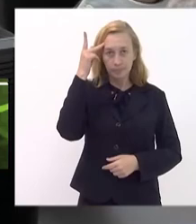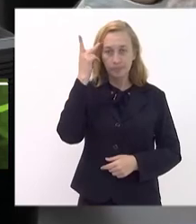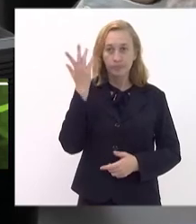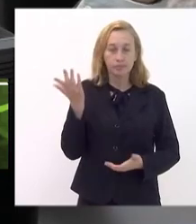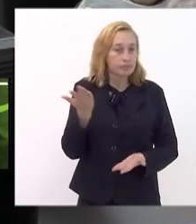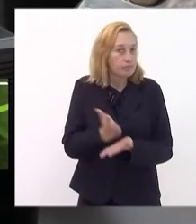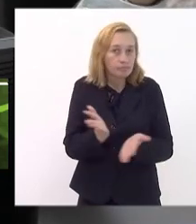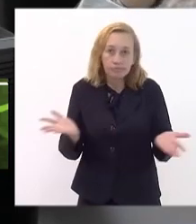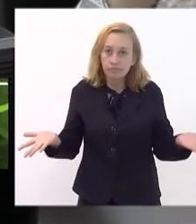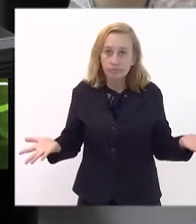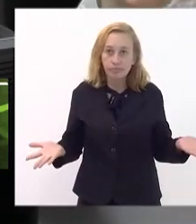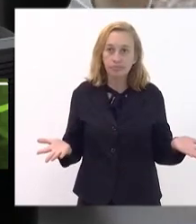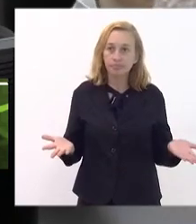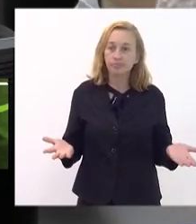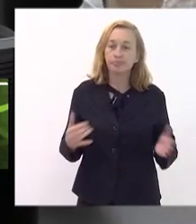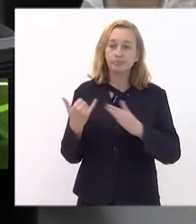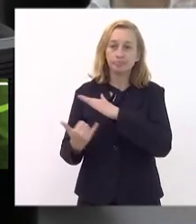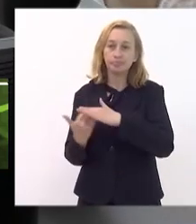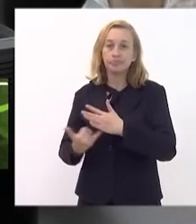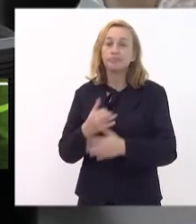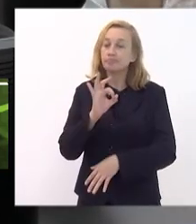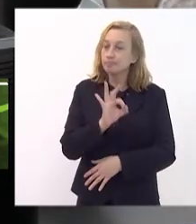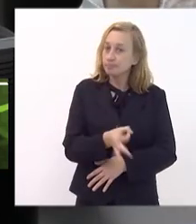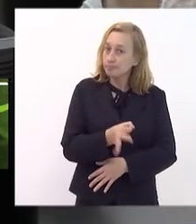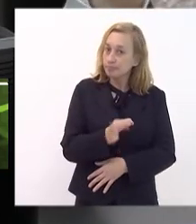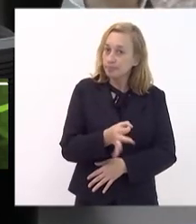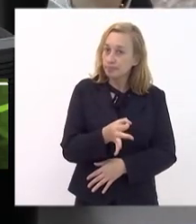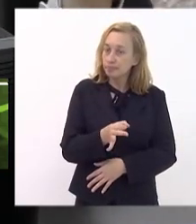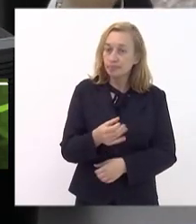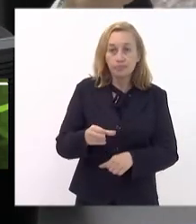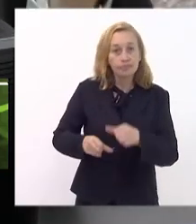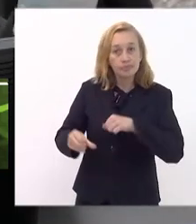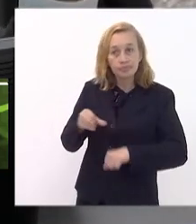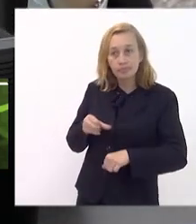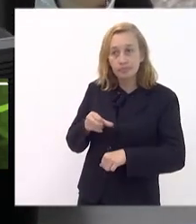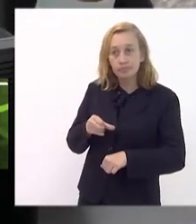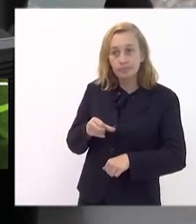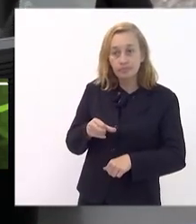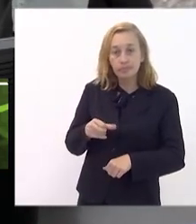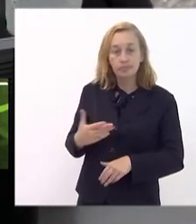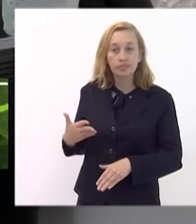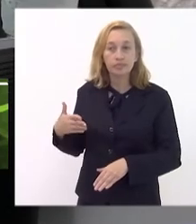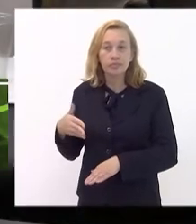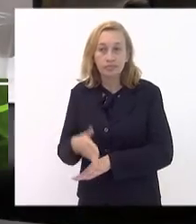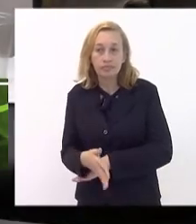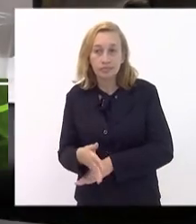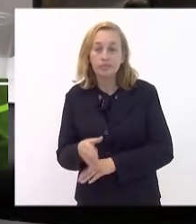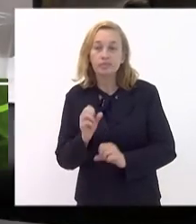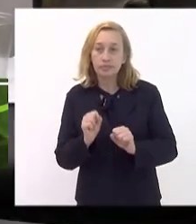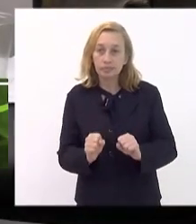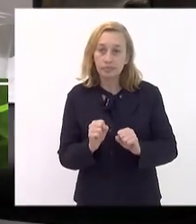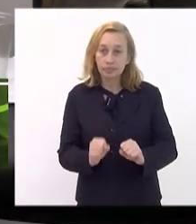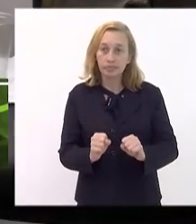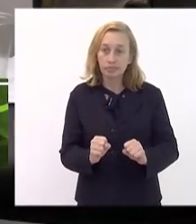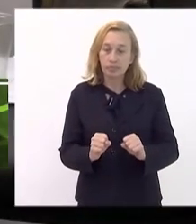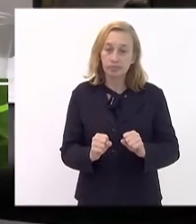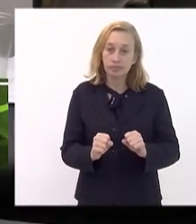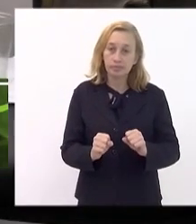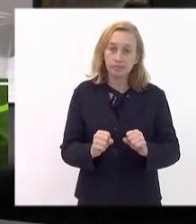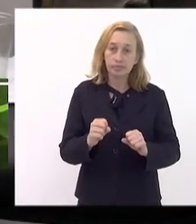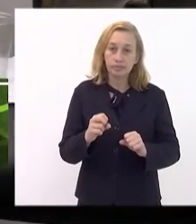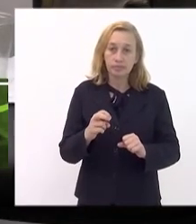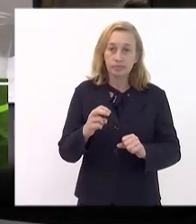acabou. A instituição é exatamente ao contrário. Aquele que vem pode adicionar um saber a mais